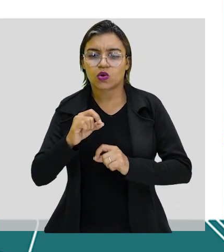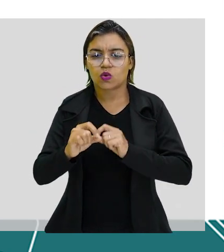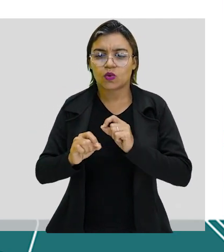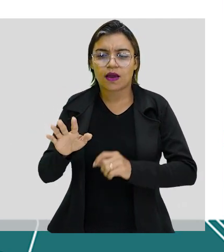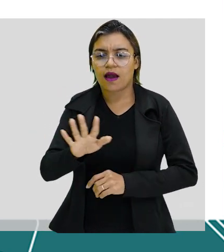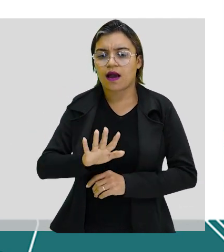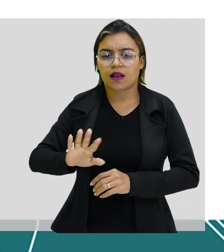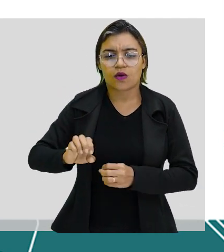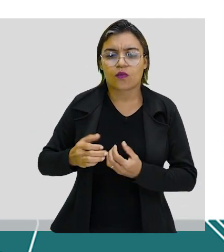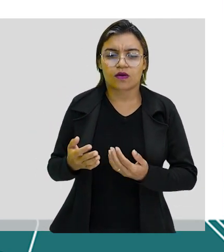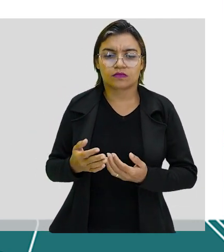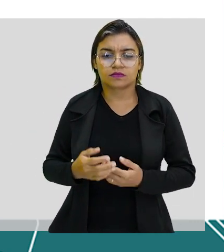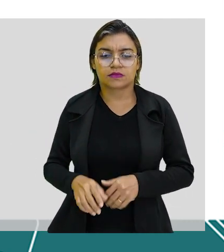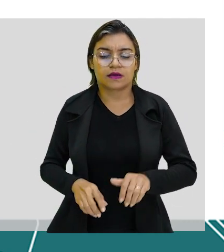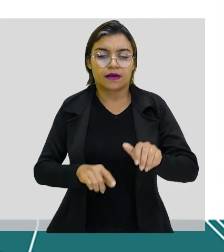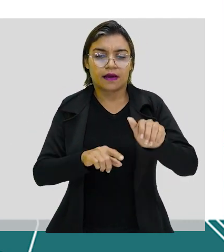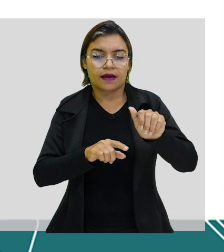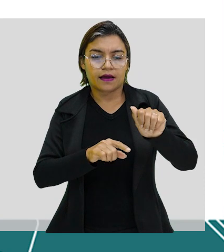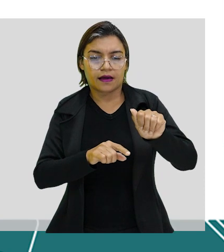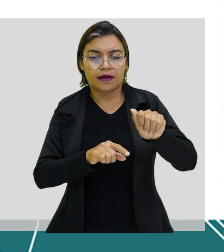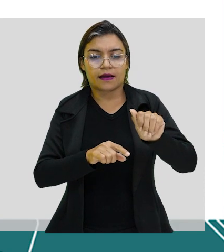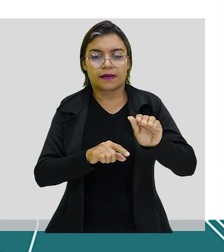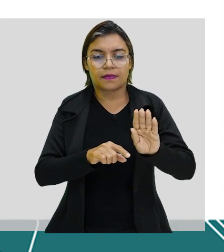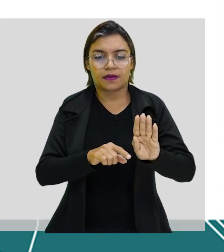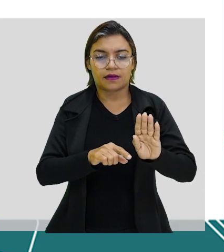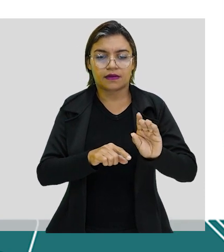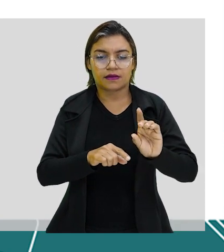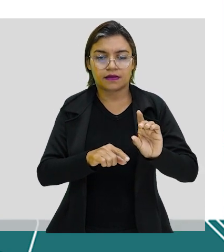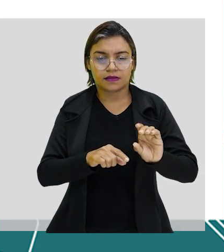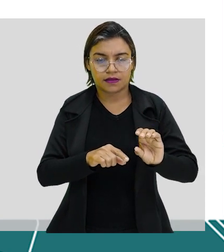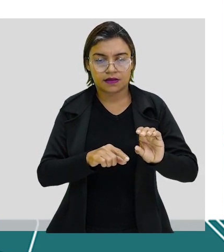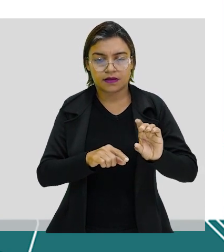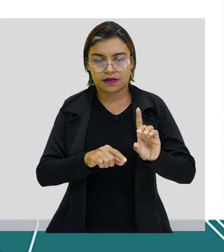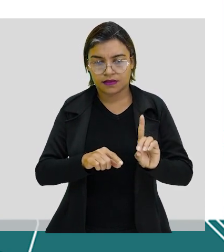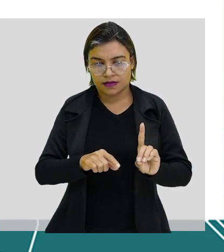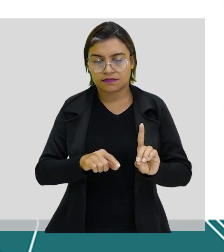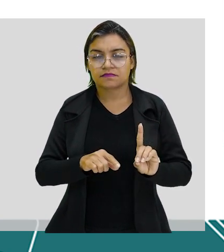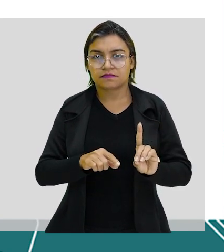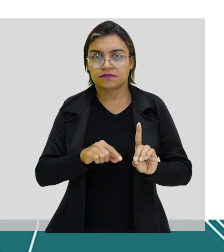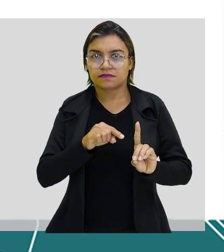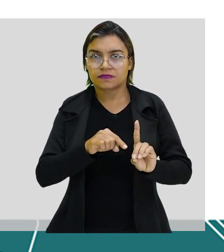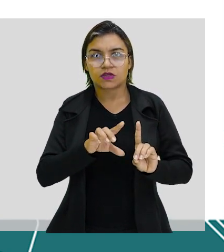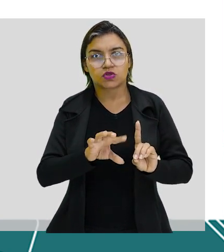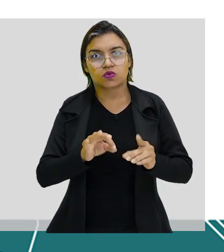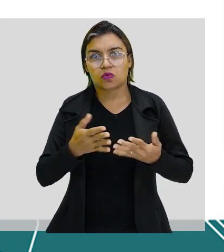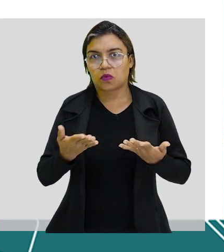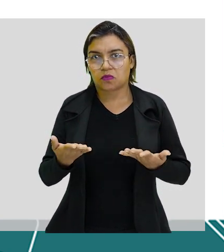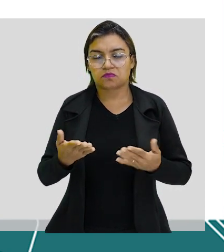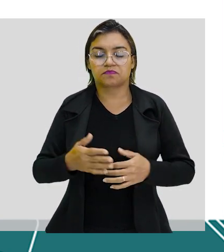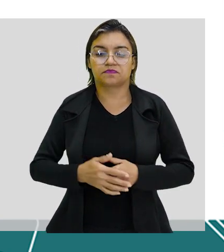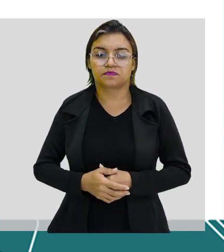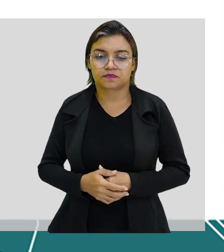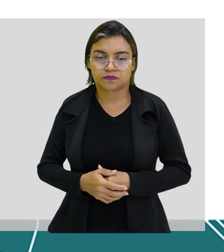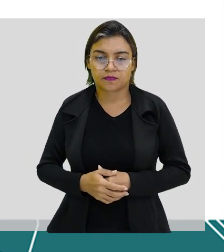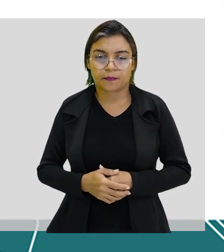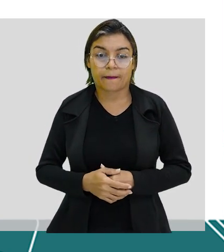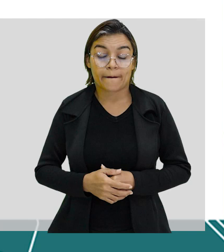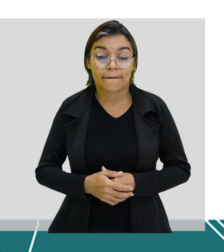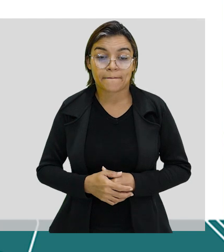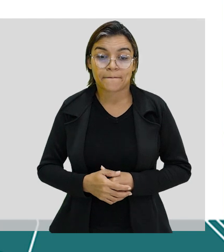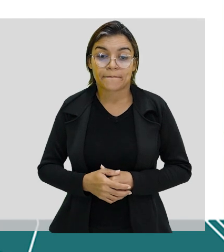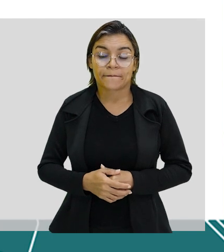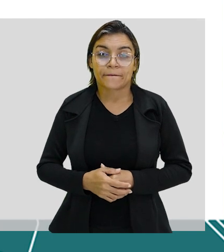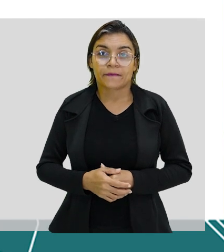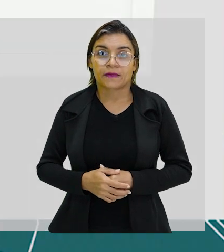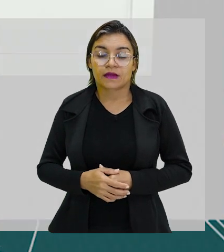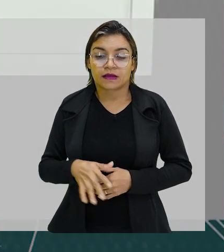5, 0 ou 15, né? Então, vamos ver aí qual é a alternativa. Então é o seguinte, ele